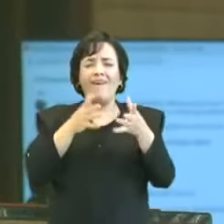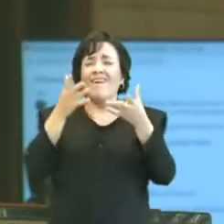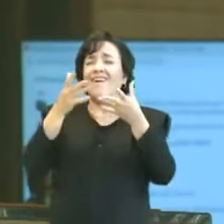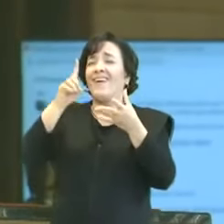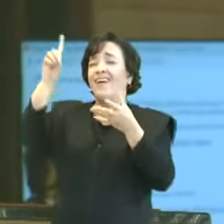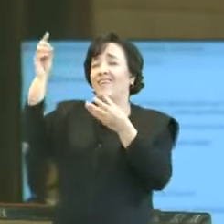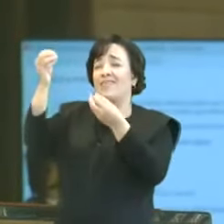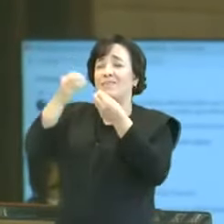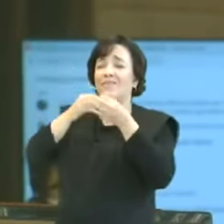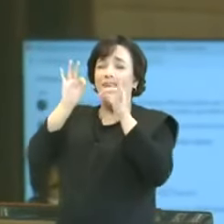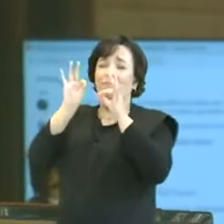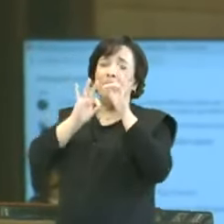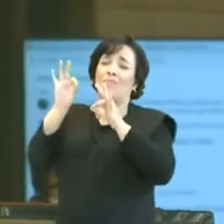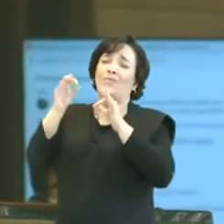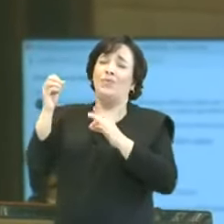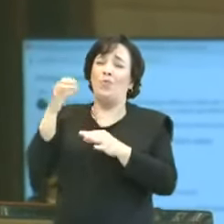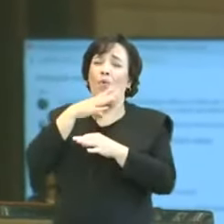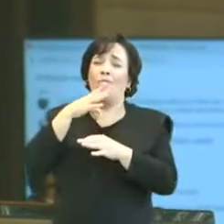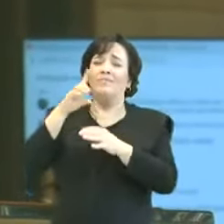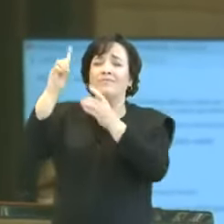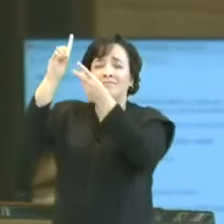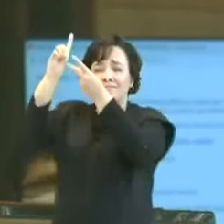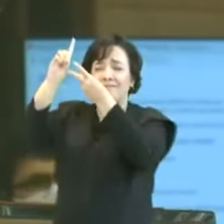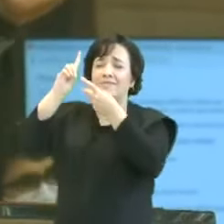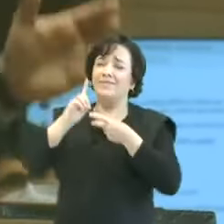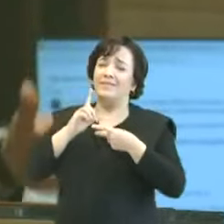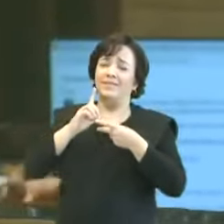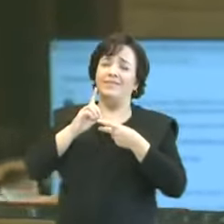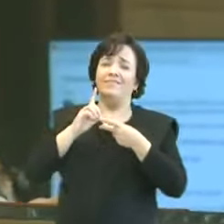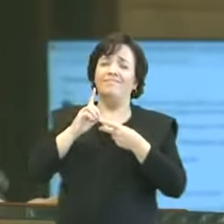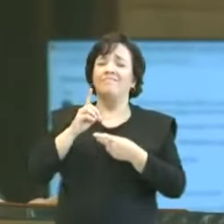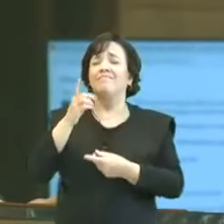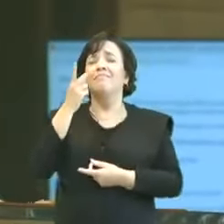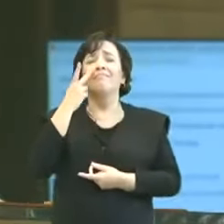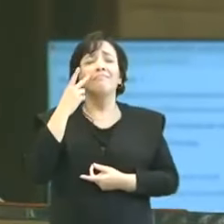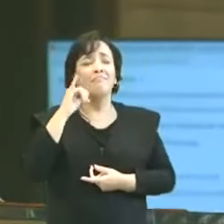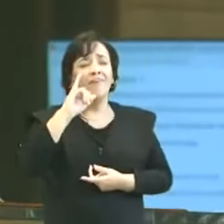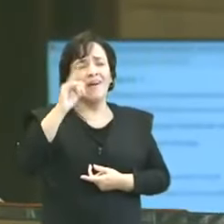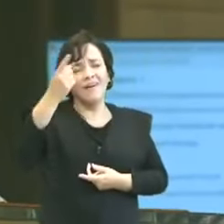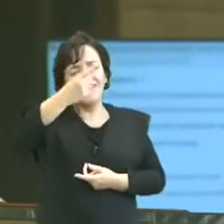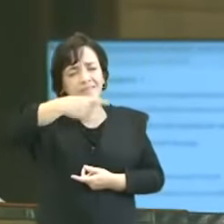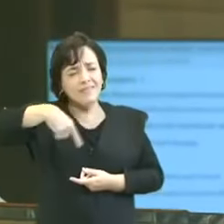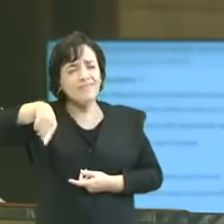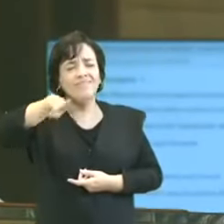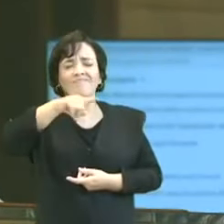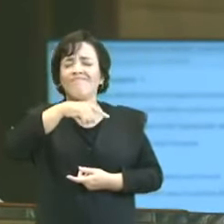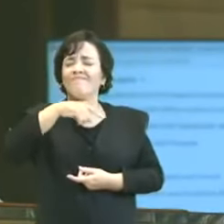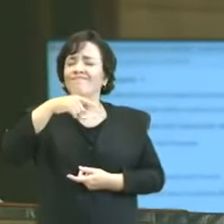Senhor, me visita. Pai, estamos na tua presença, Pai.